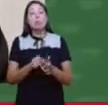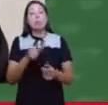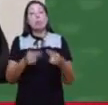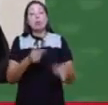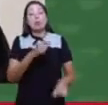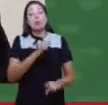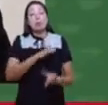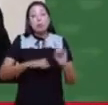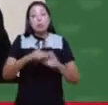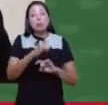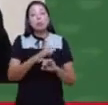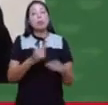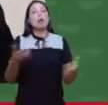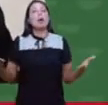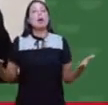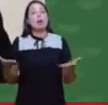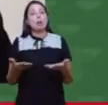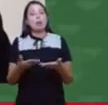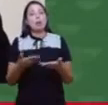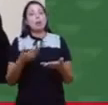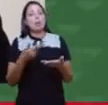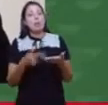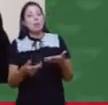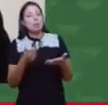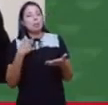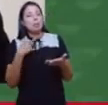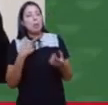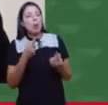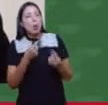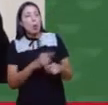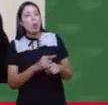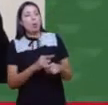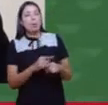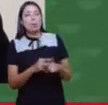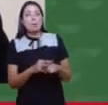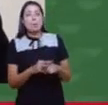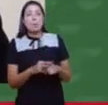social. Agora, ele caiu numa contradição